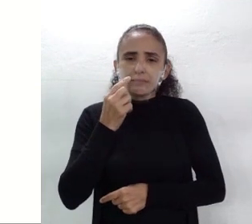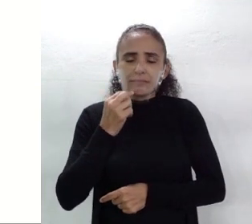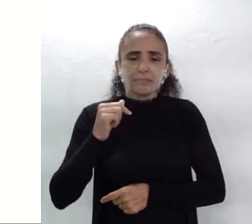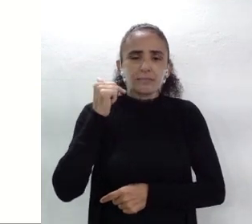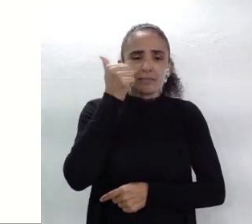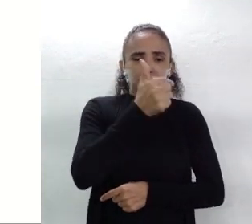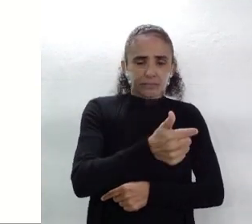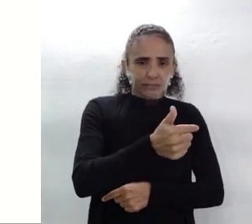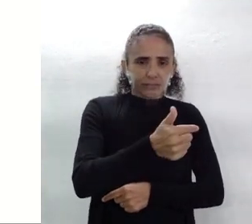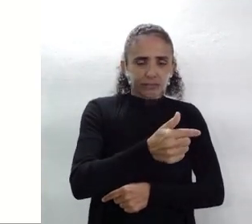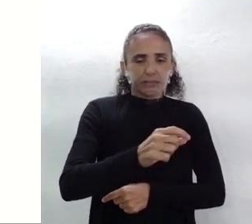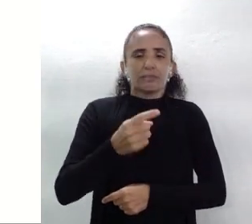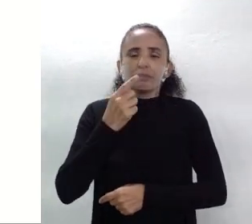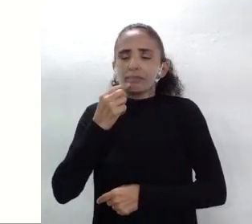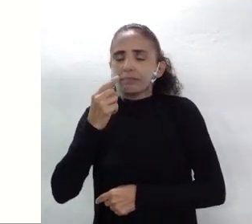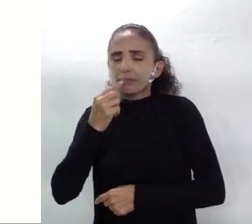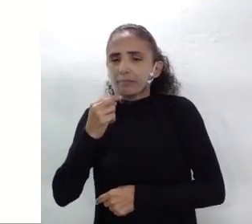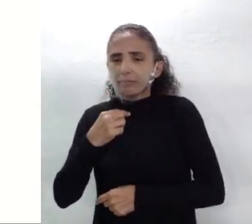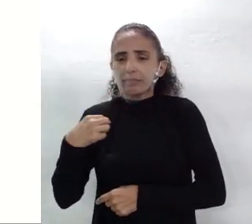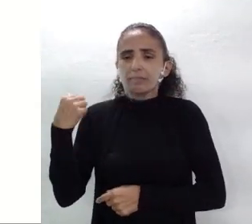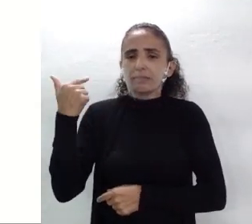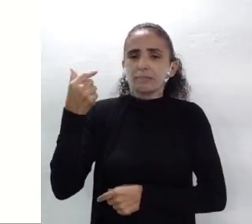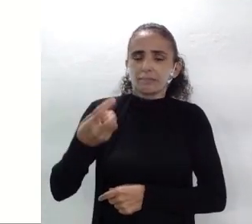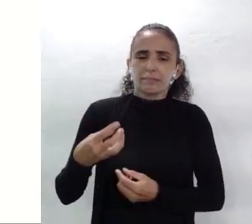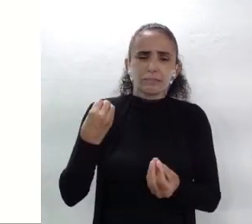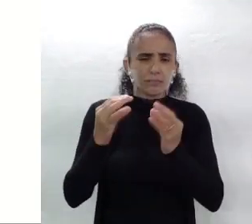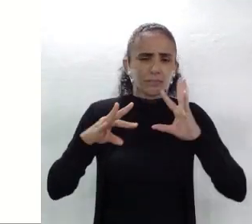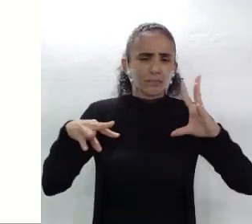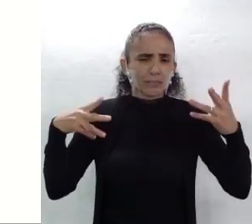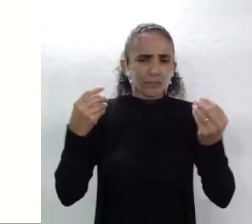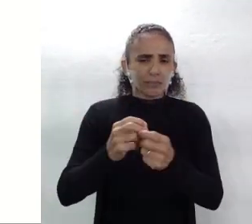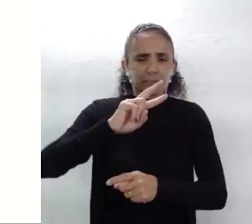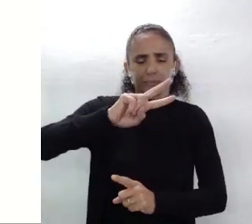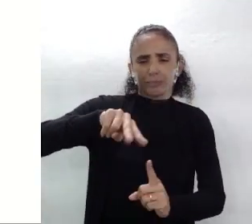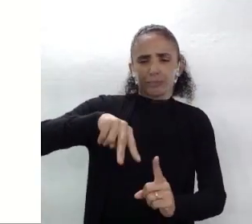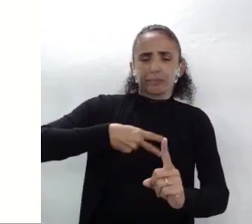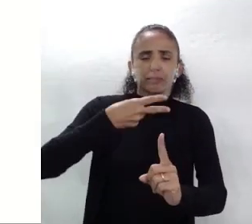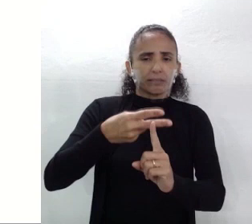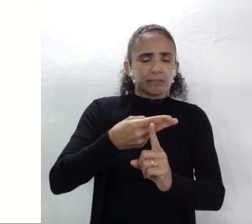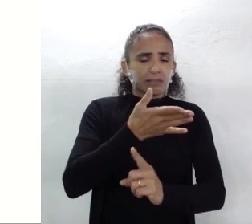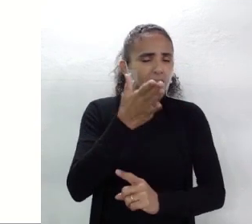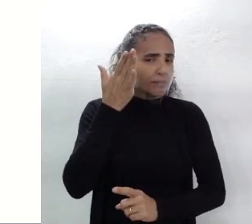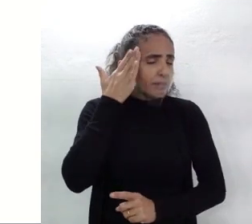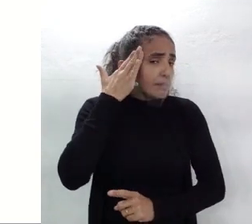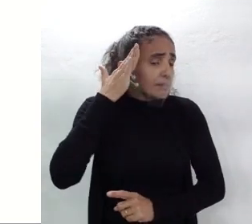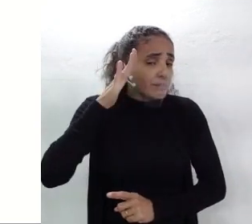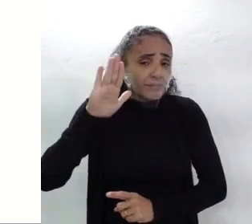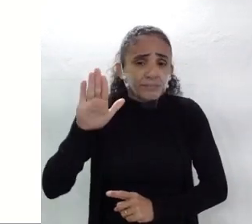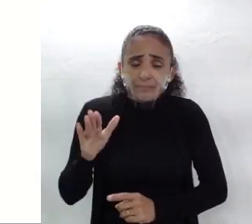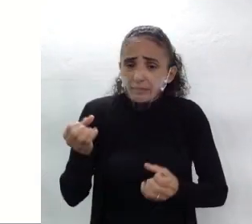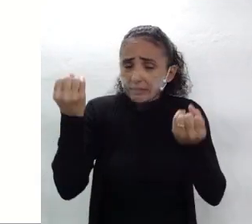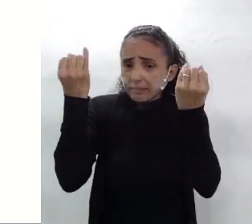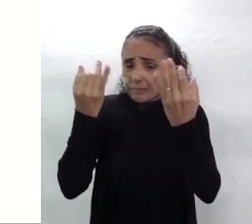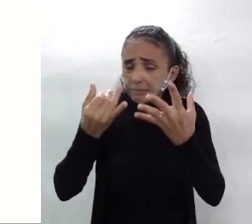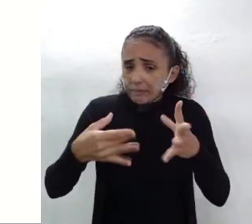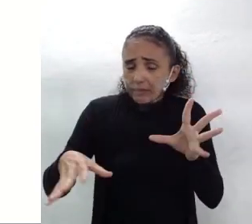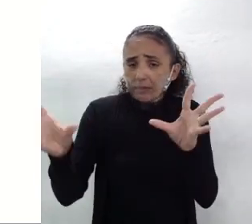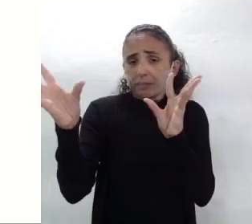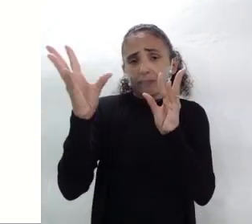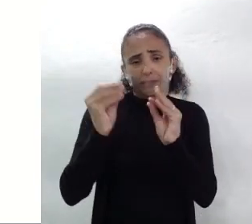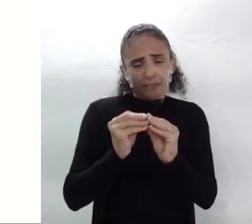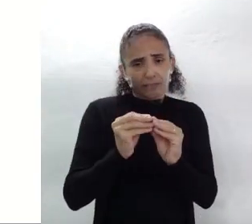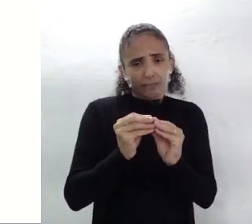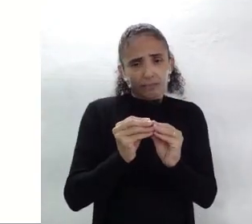caneta vermelha é 1. Então, azul é o dobro da quantidade da vermelha. Só que a gente não sabe a quantidade. A gente